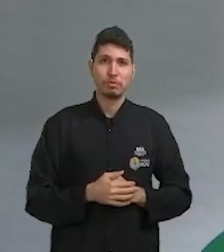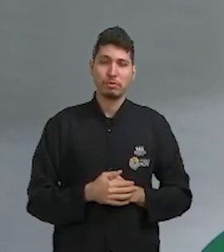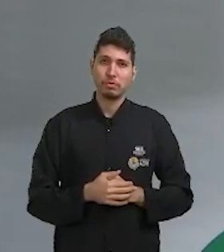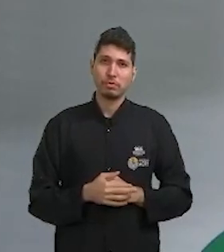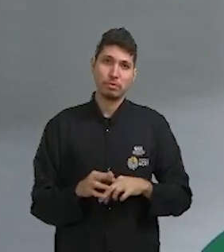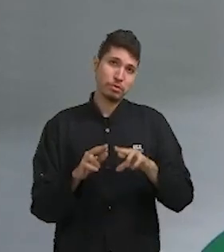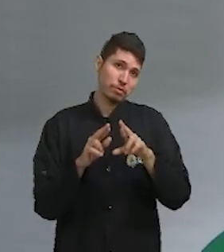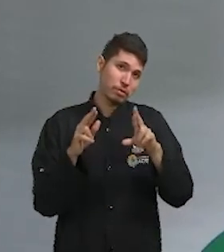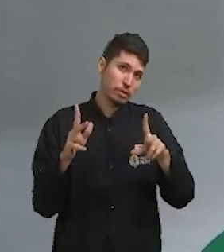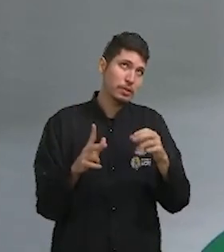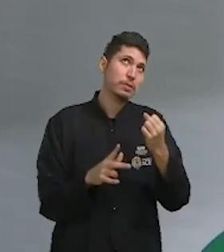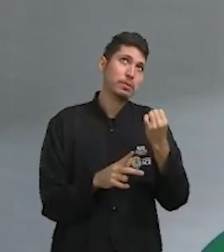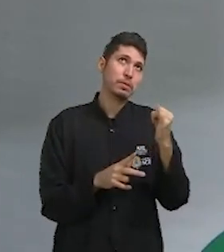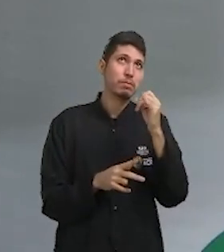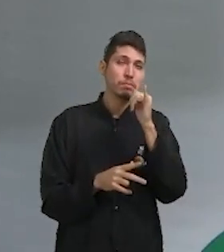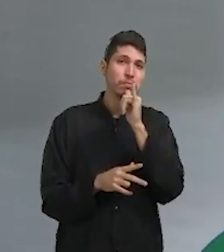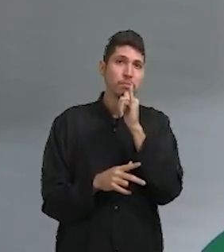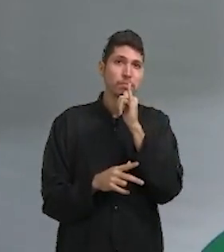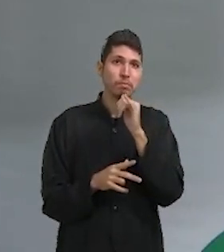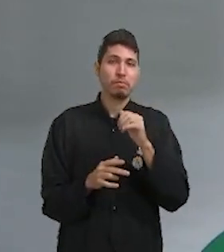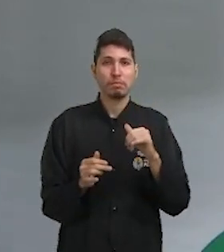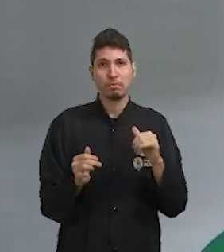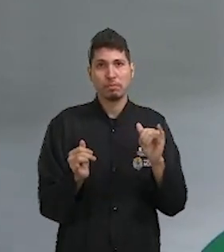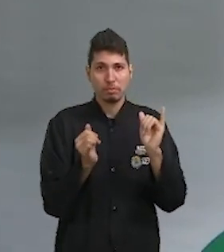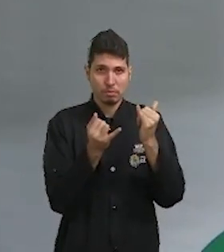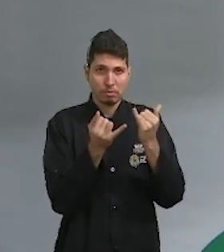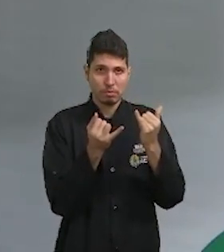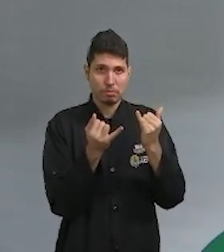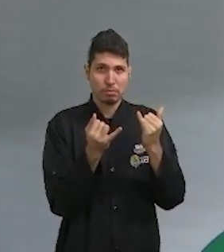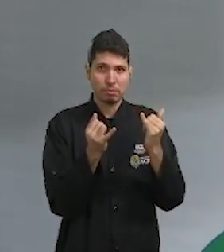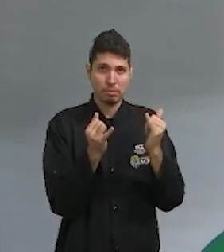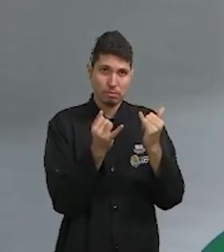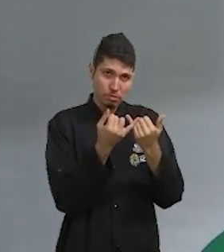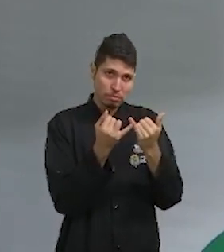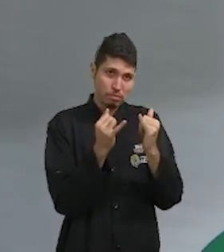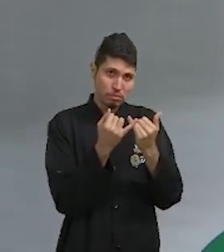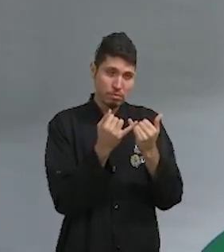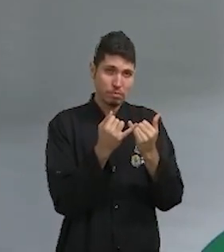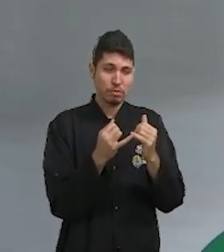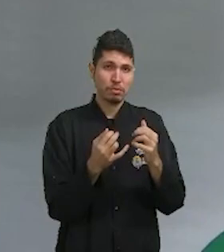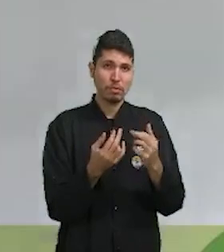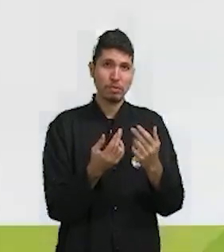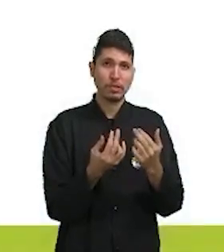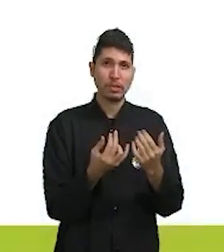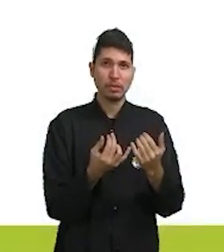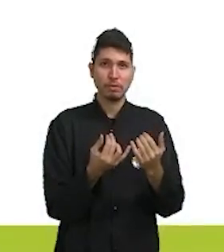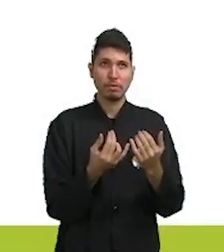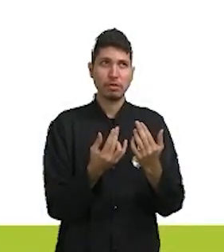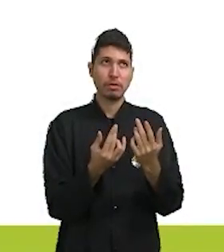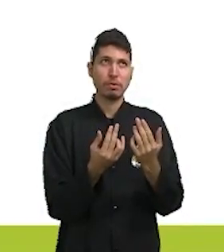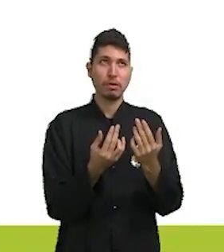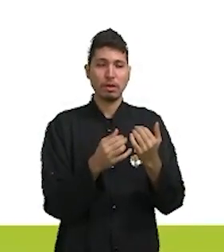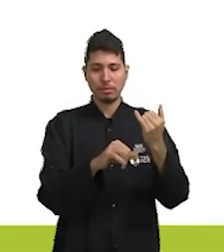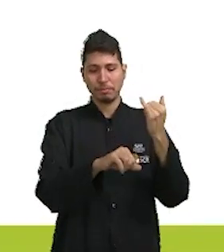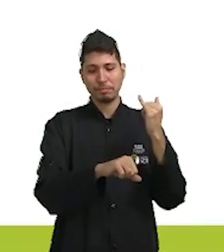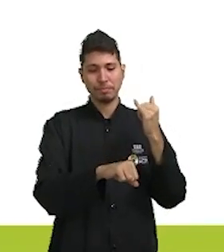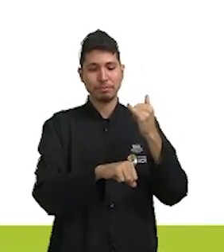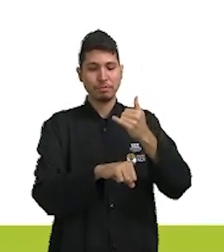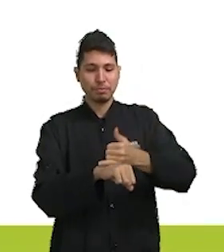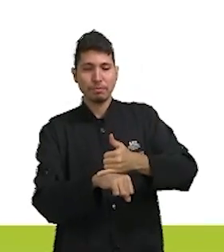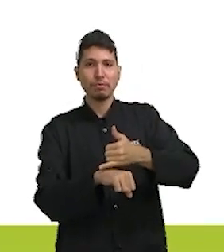estiver tratando de um íon, ele vai ser igual à sua carga. Observou a reação